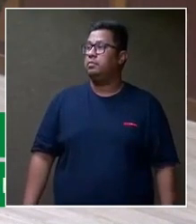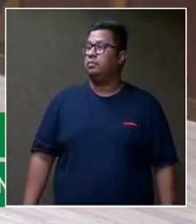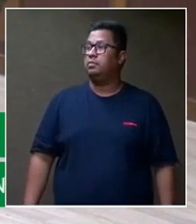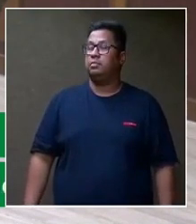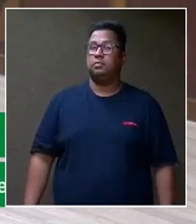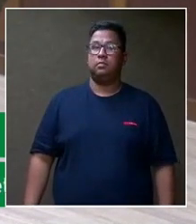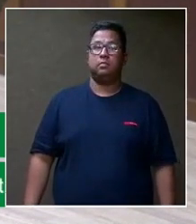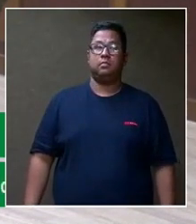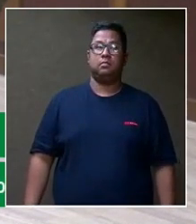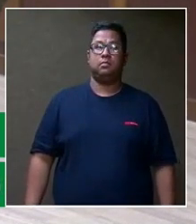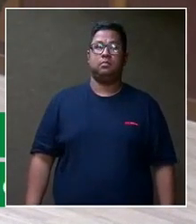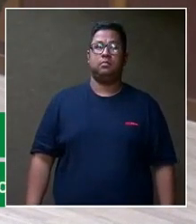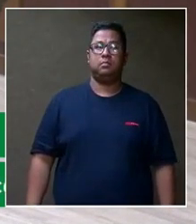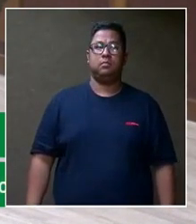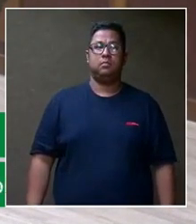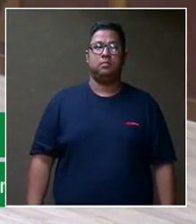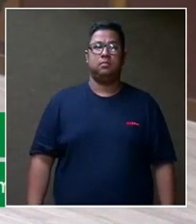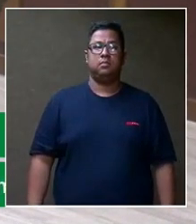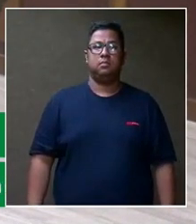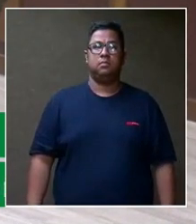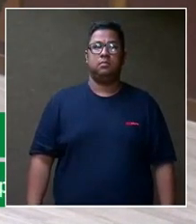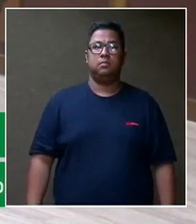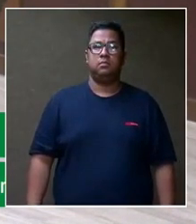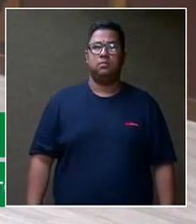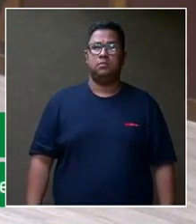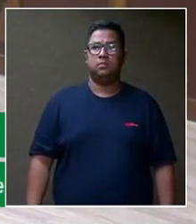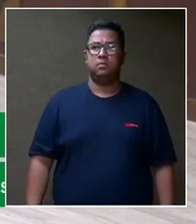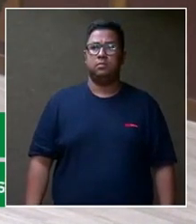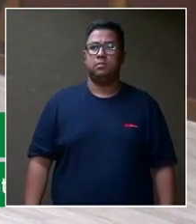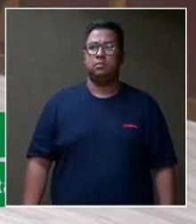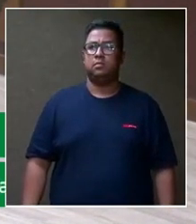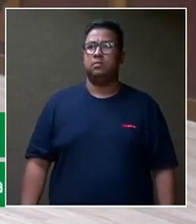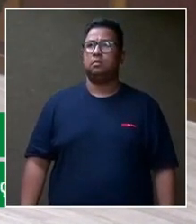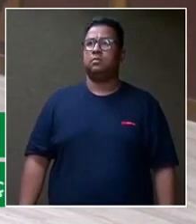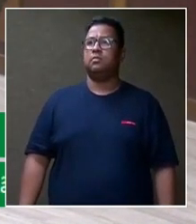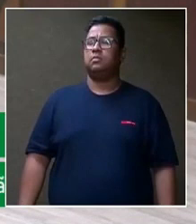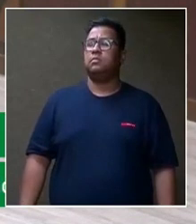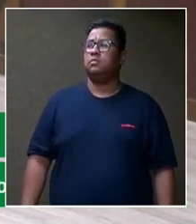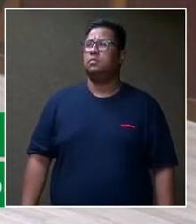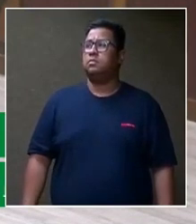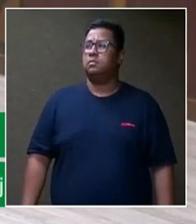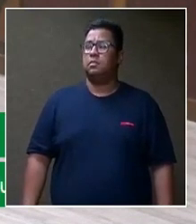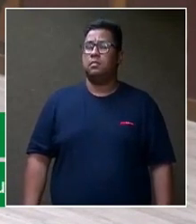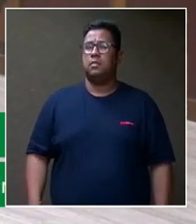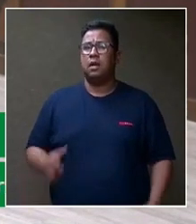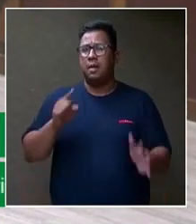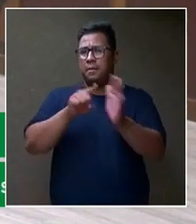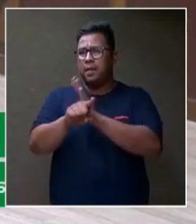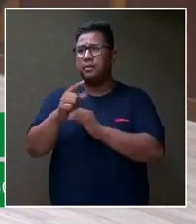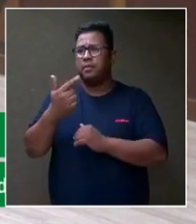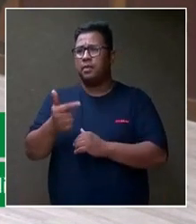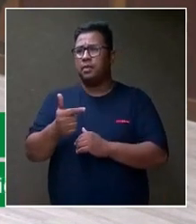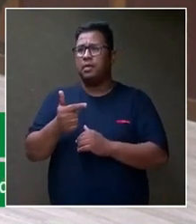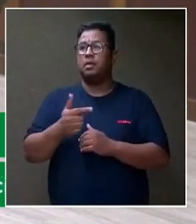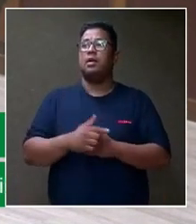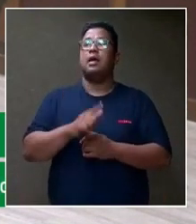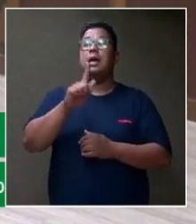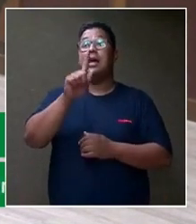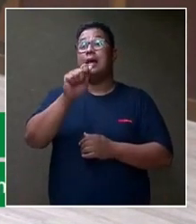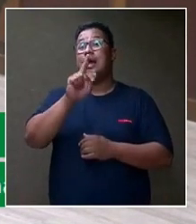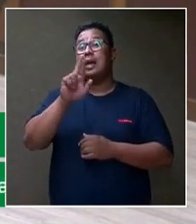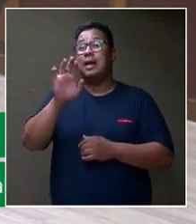Eu vou perguntar e eu já sei que a senhora vai indeferir. Pergunte. A